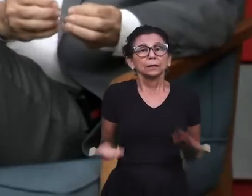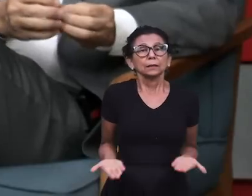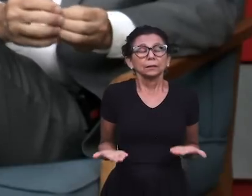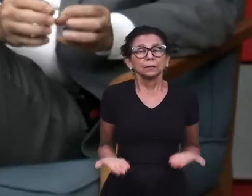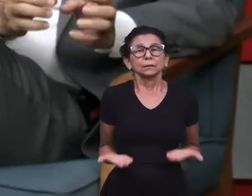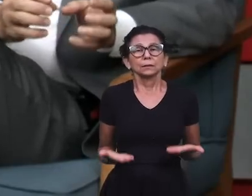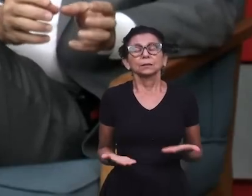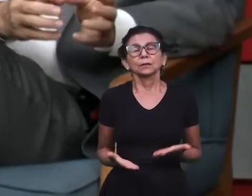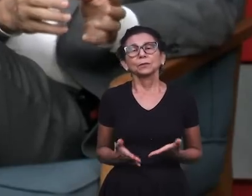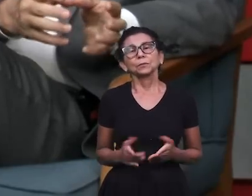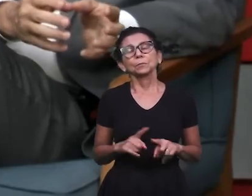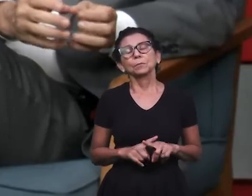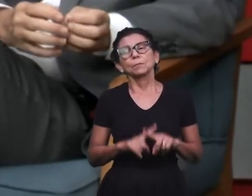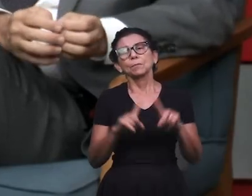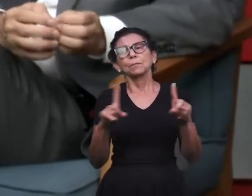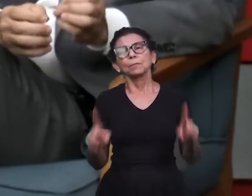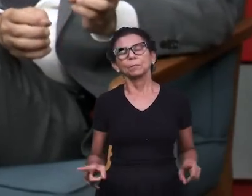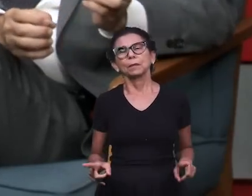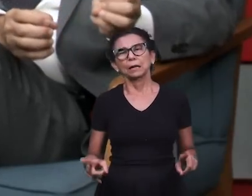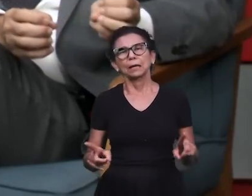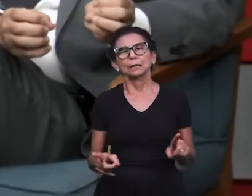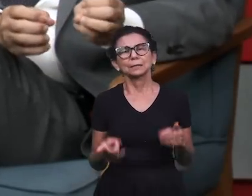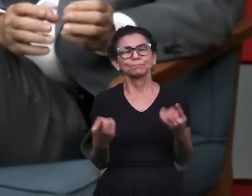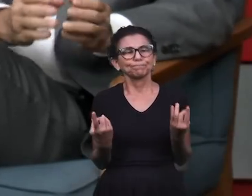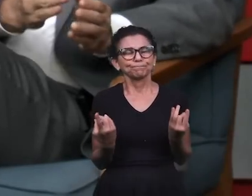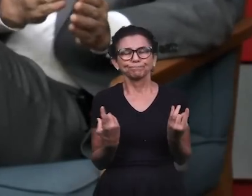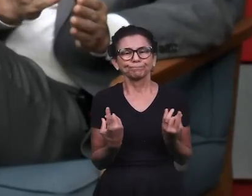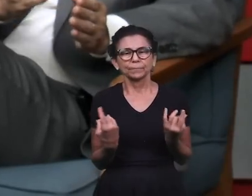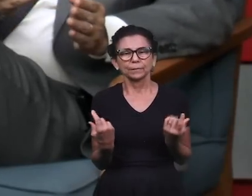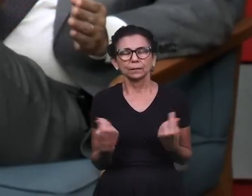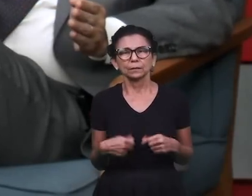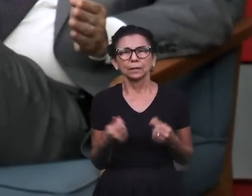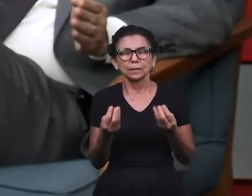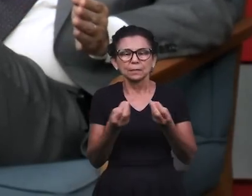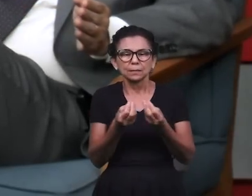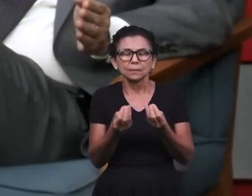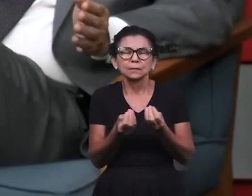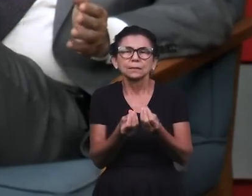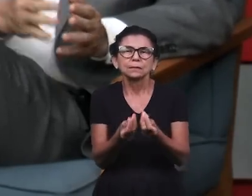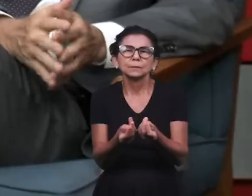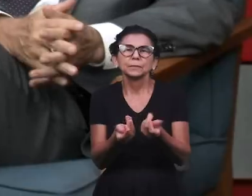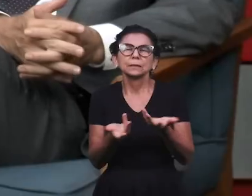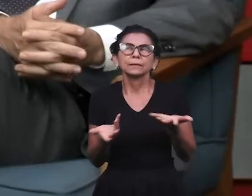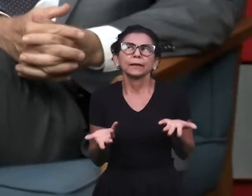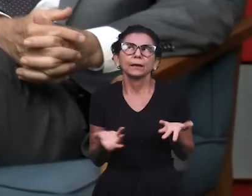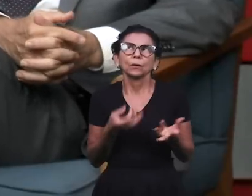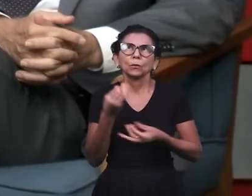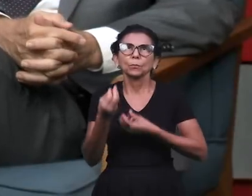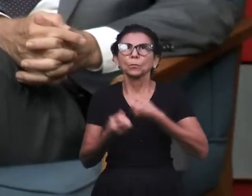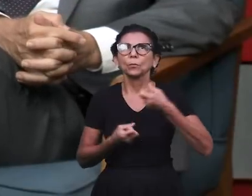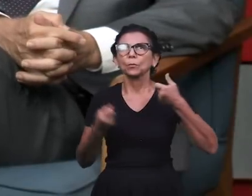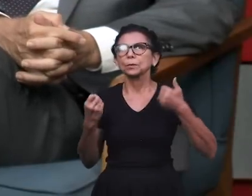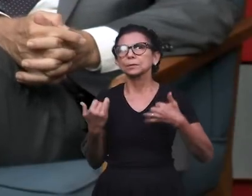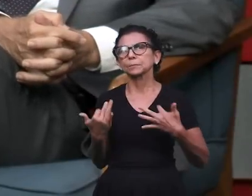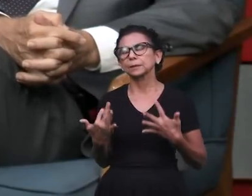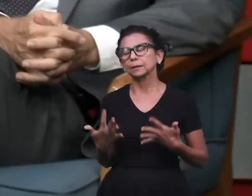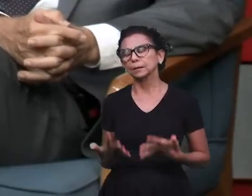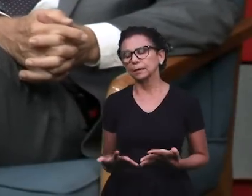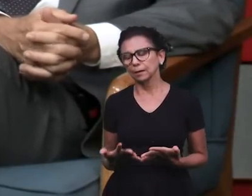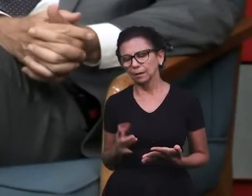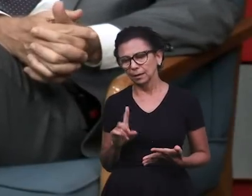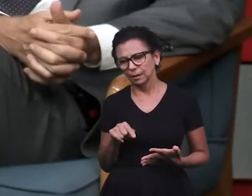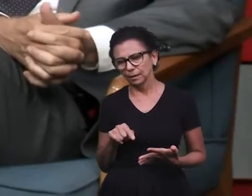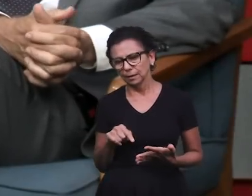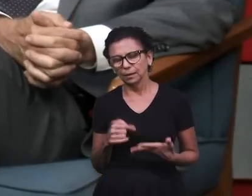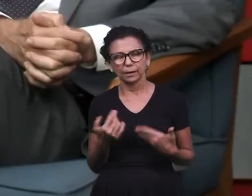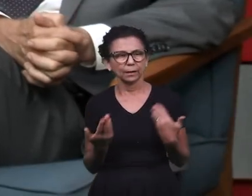vezes, mas ele tem a insensibilidade, ele tem, como se diz assim,